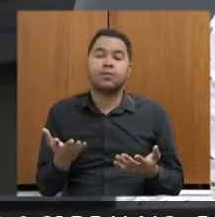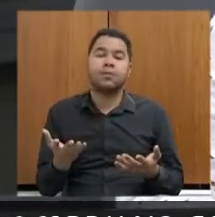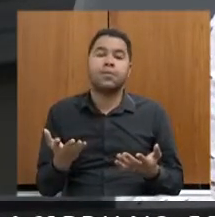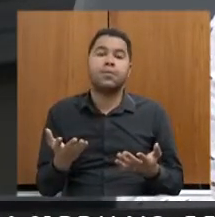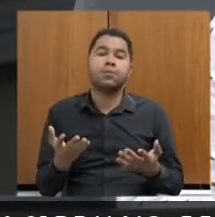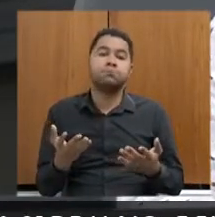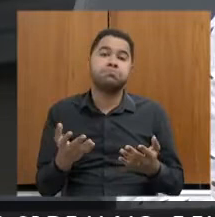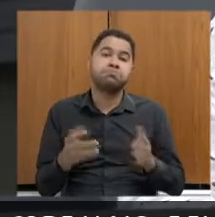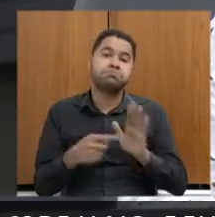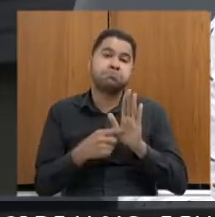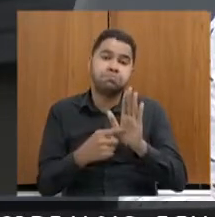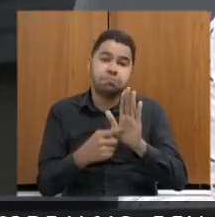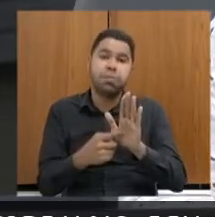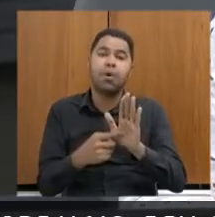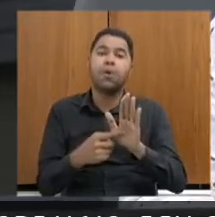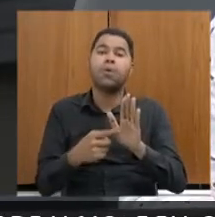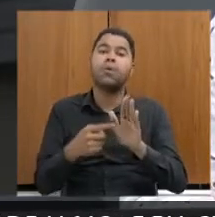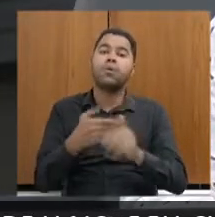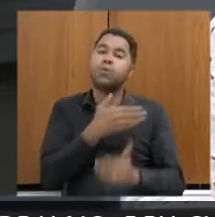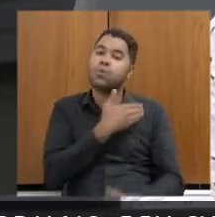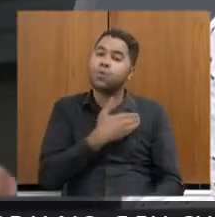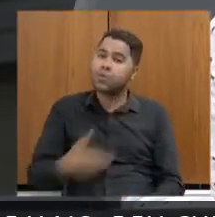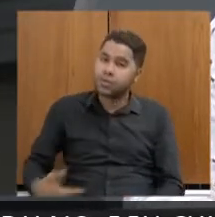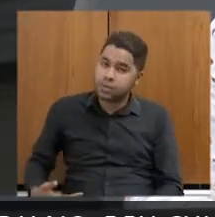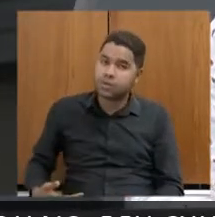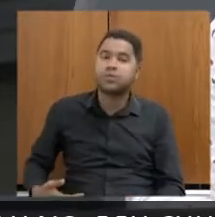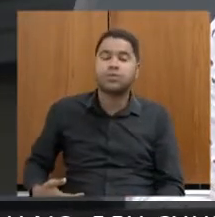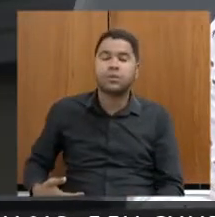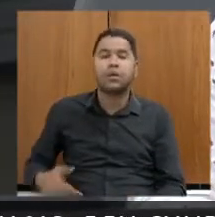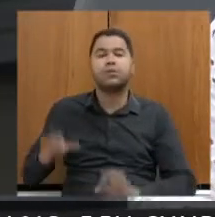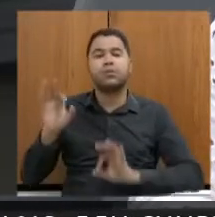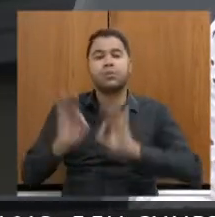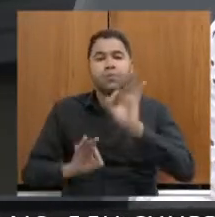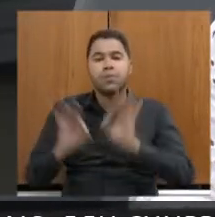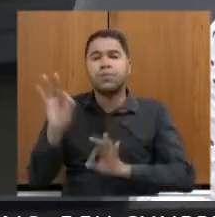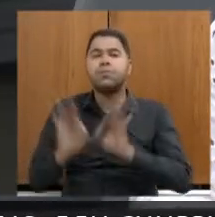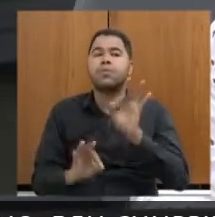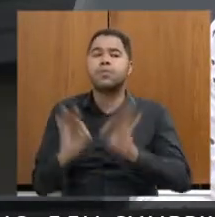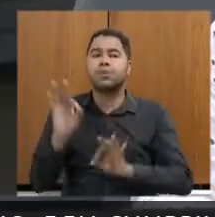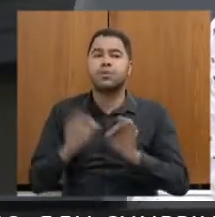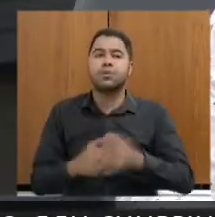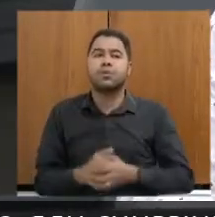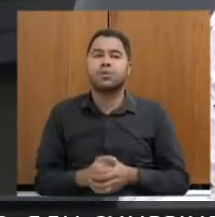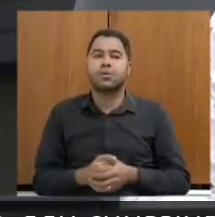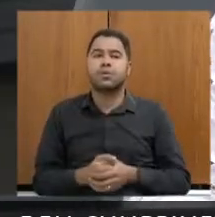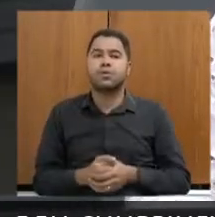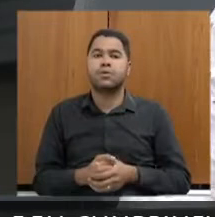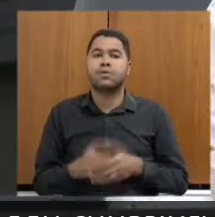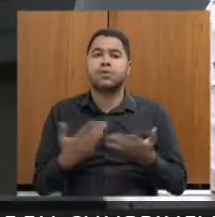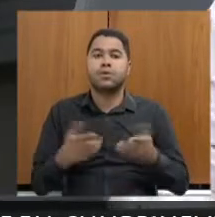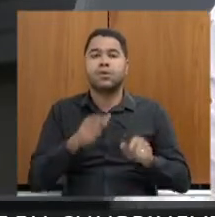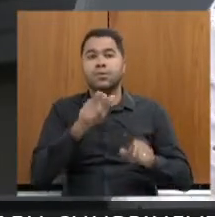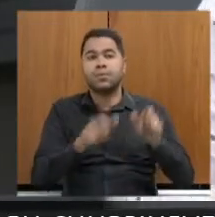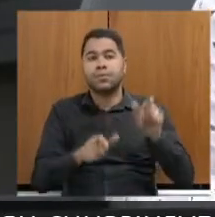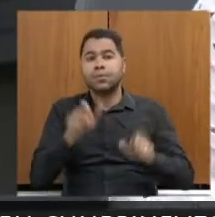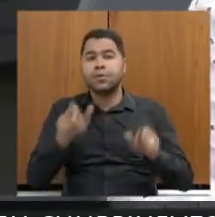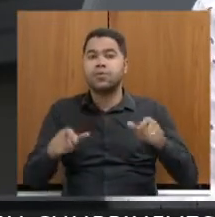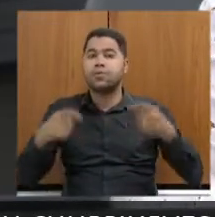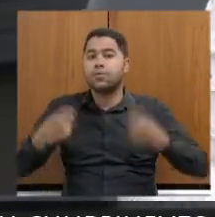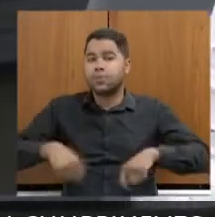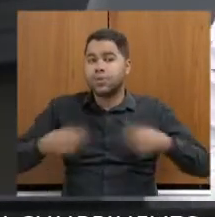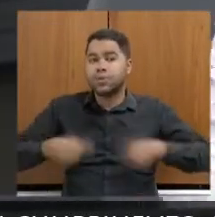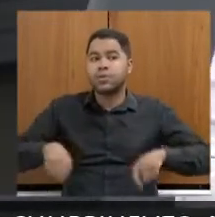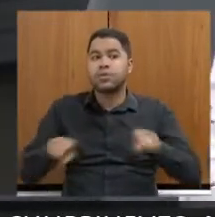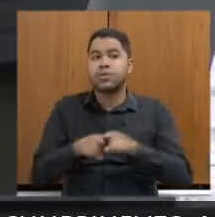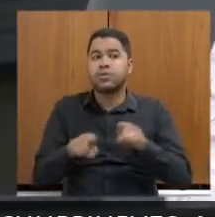pessoa nem sempre tem condição o estado em sempre Ah tá preparado para aquilo então quantas pessoas que necessitam